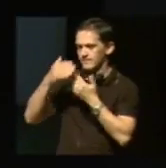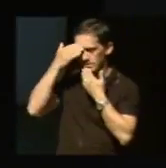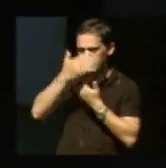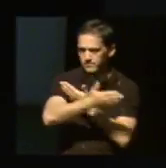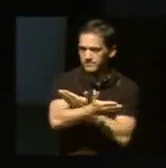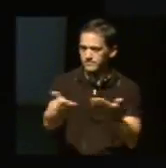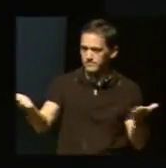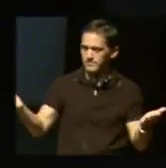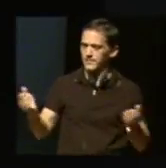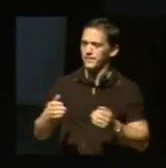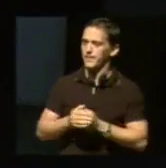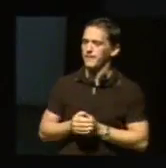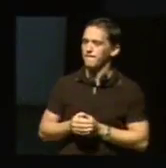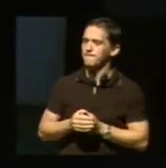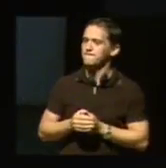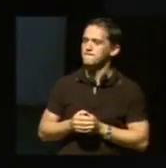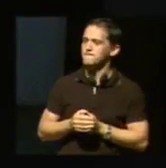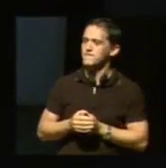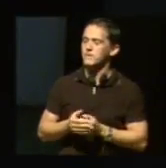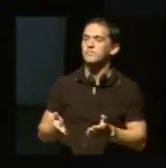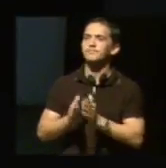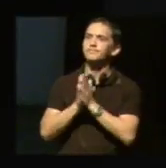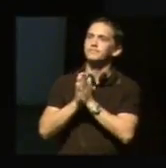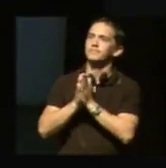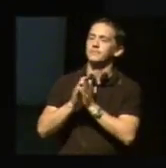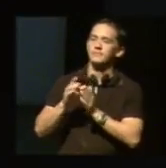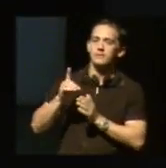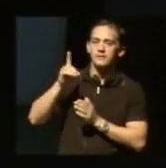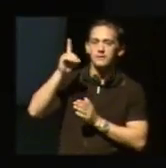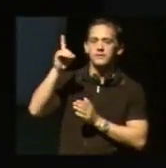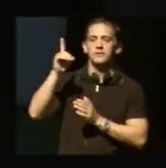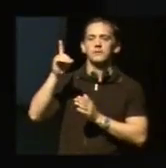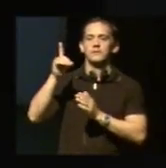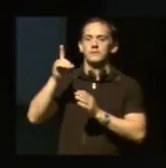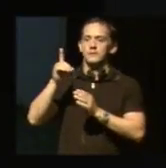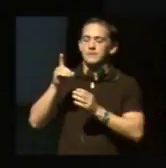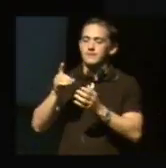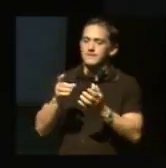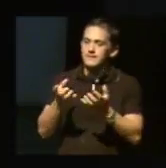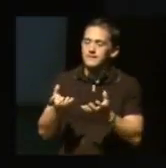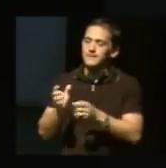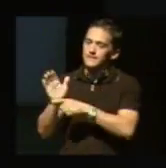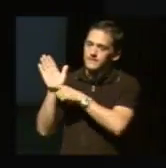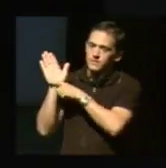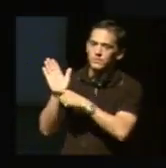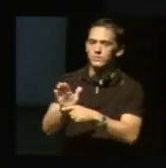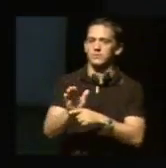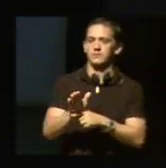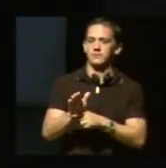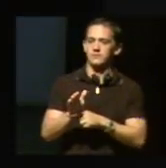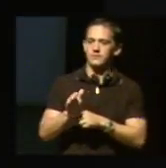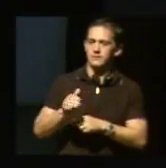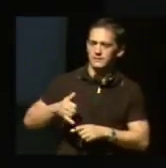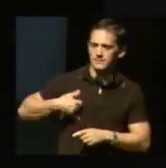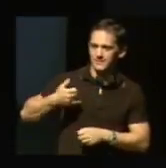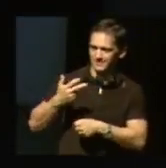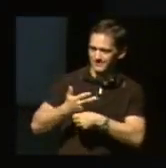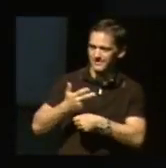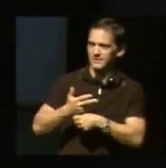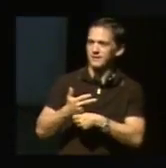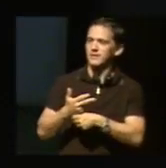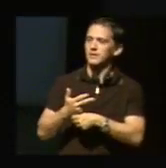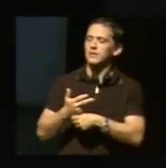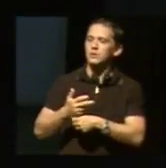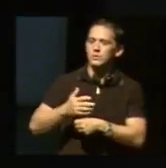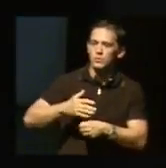vocês esse programa, tomara a Deus que sirva para que essas pessoas possam, de uma